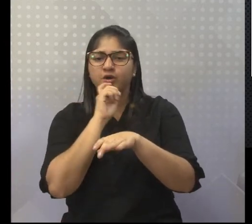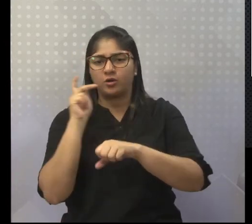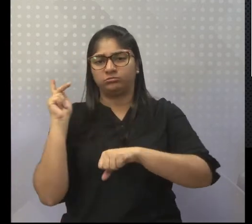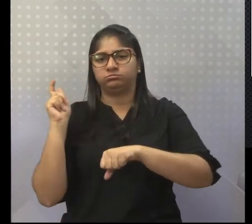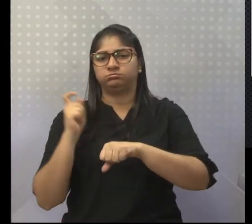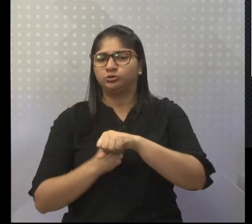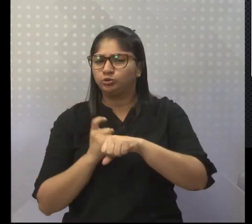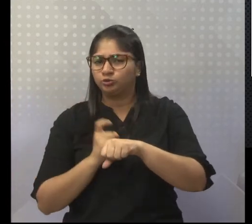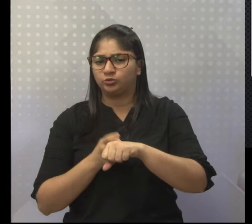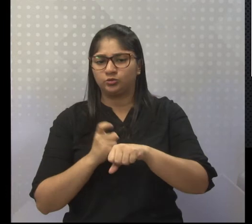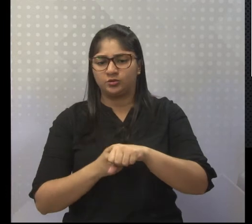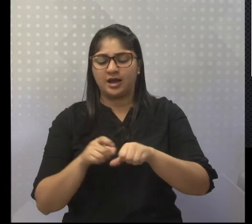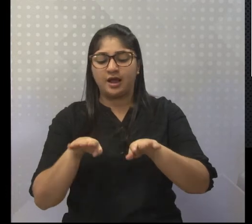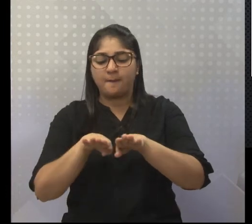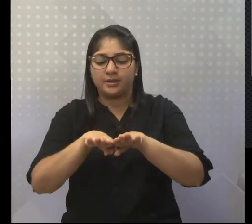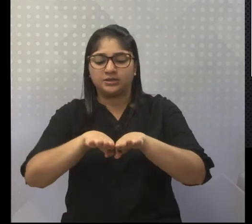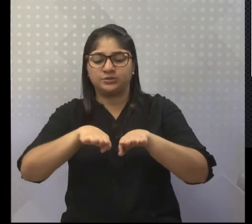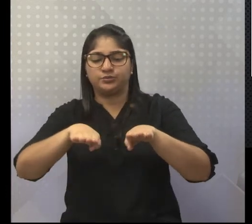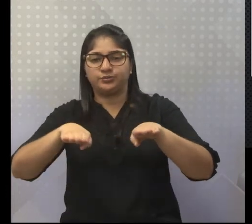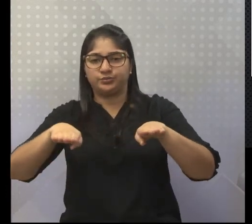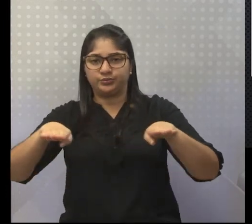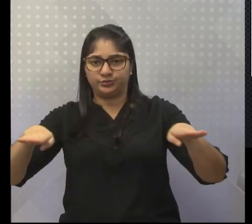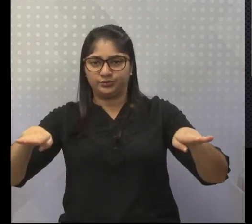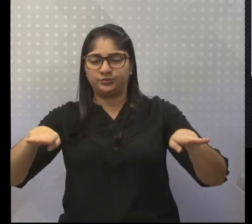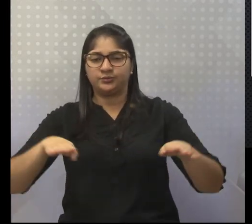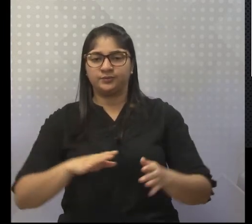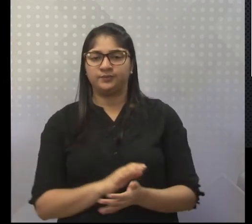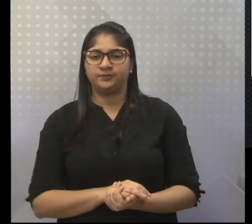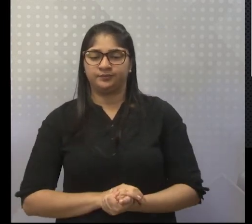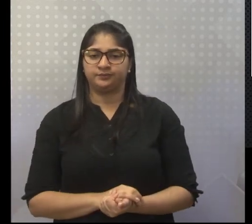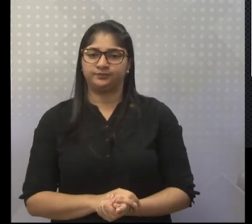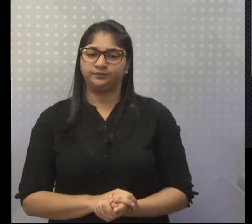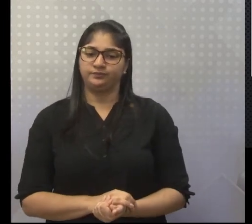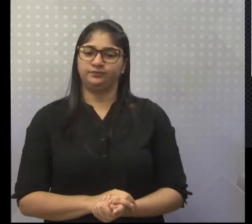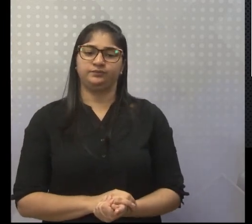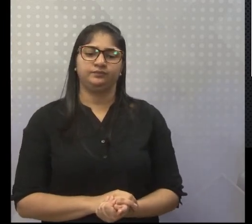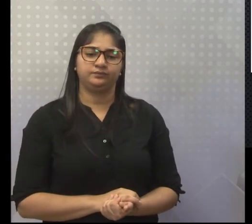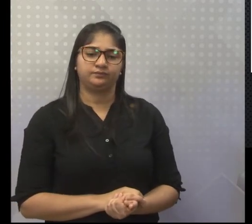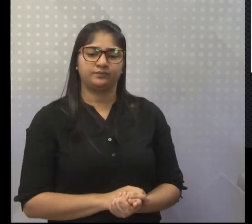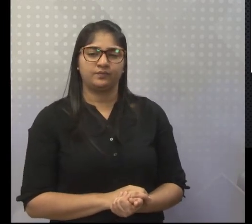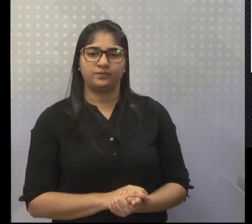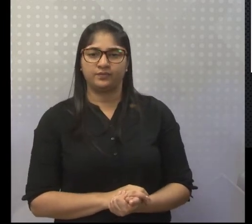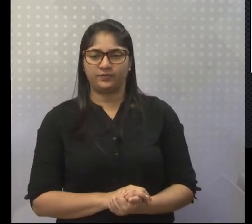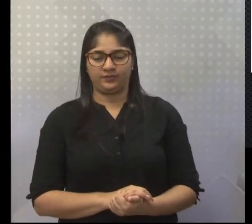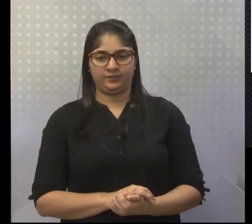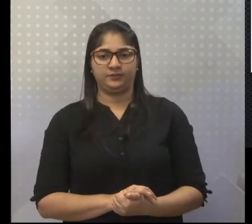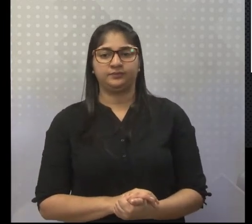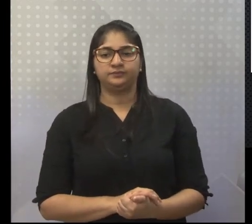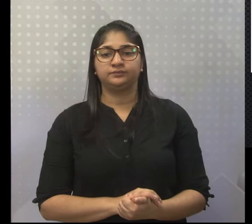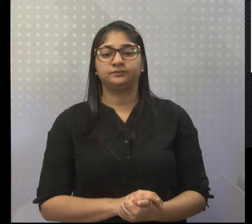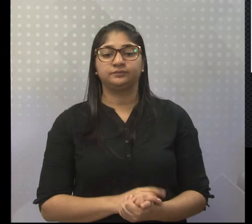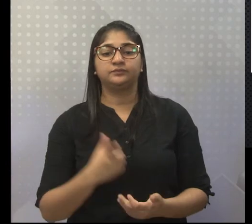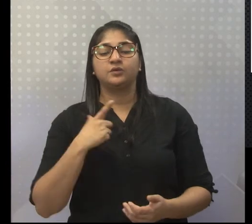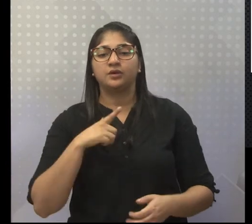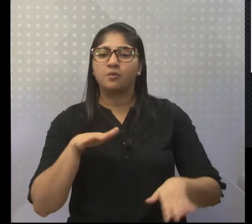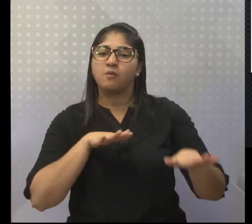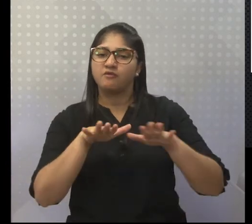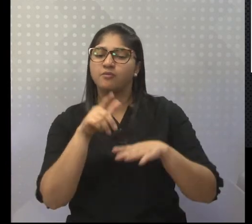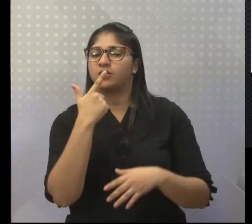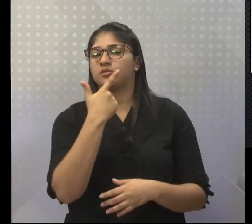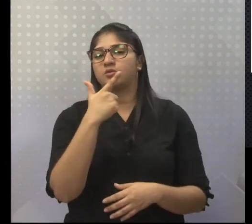solidificar e vai empurrar as placas tectônicas nesse movimento e o outro movimento